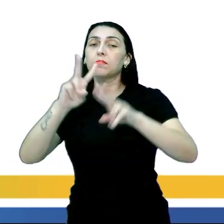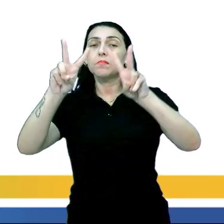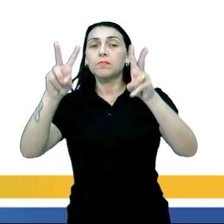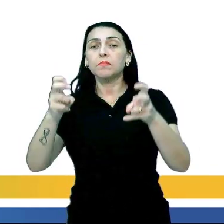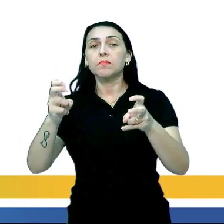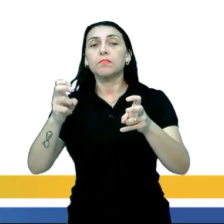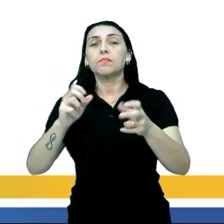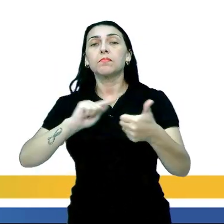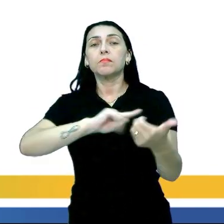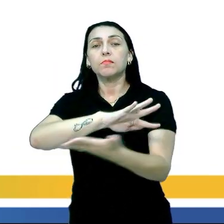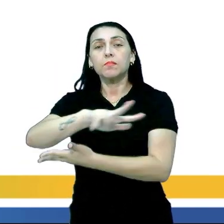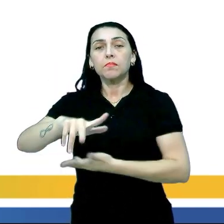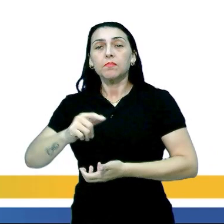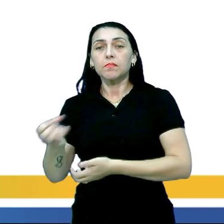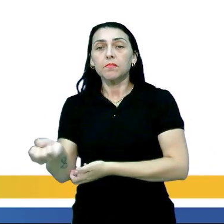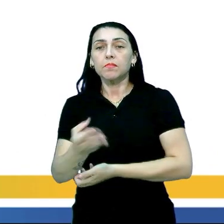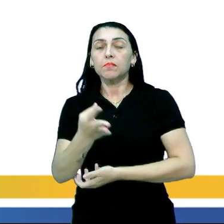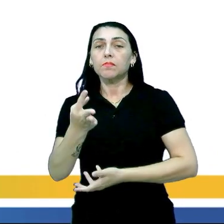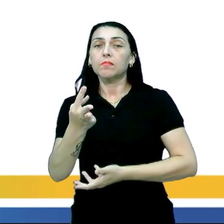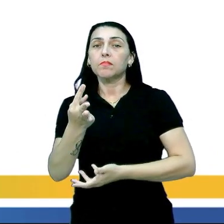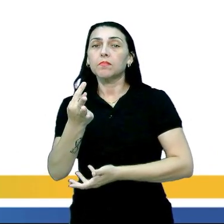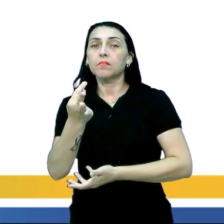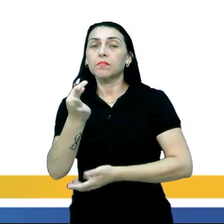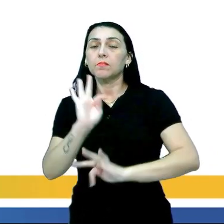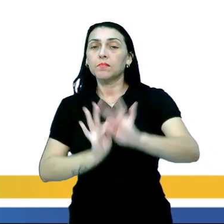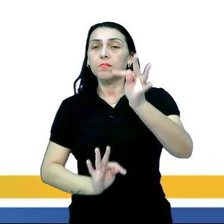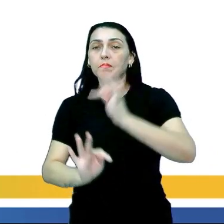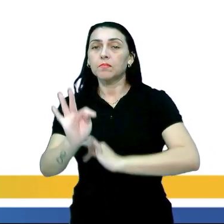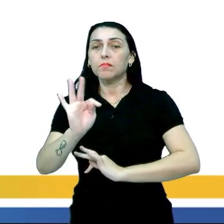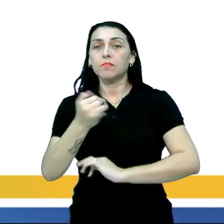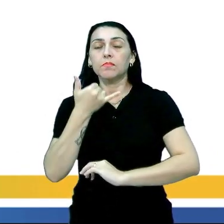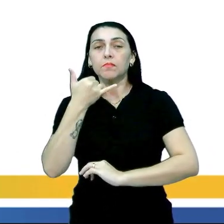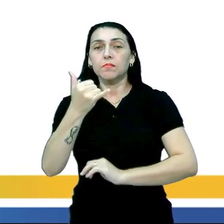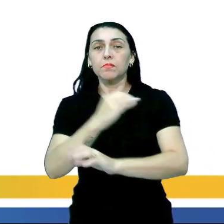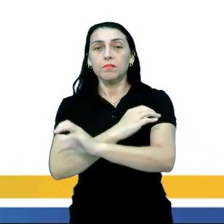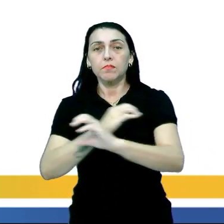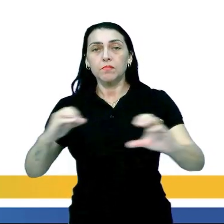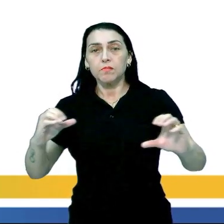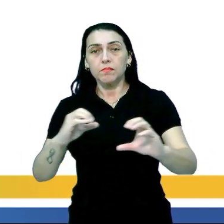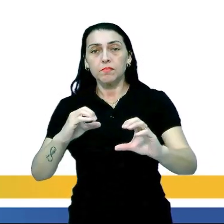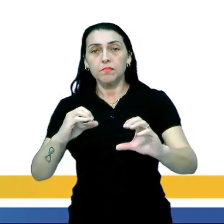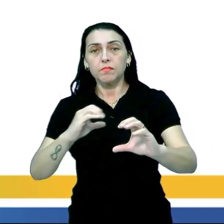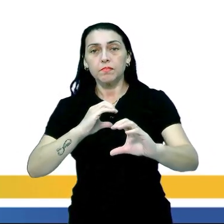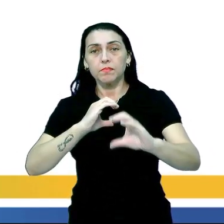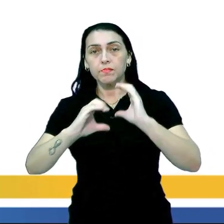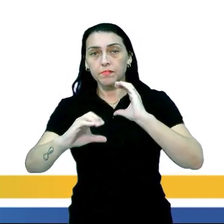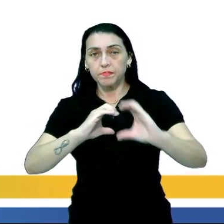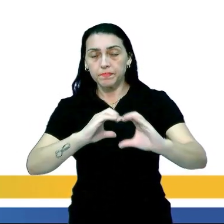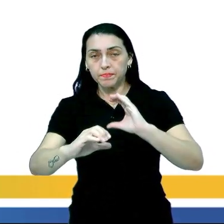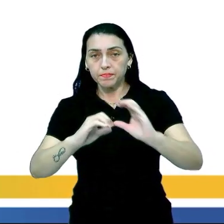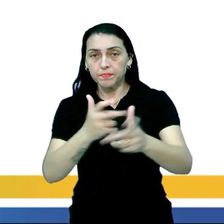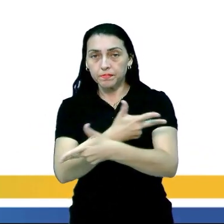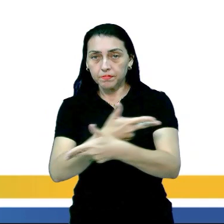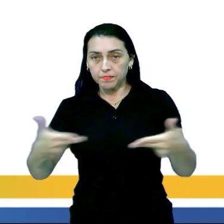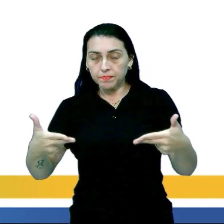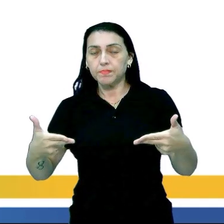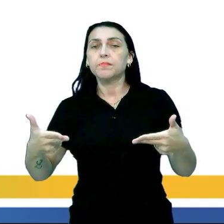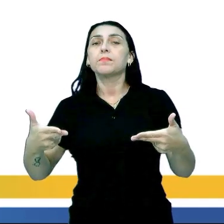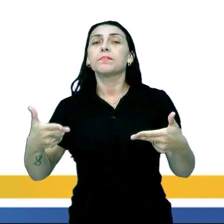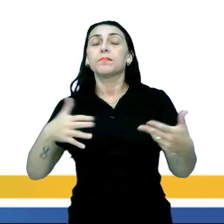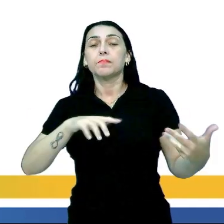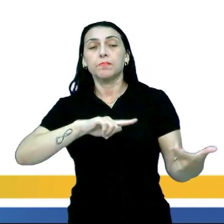assim: a globalização e as novas tecnologias de telecomunicação. Então, toda essa tecnologia, todo esse processo